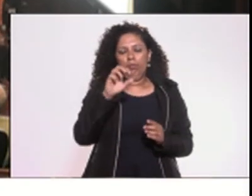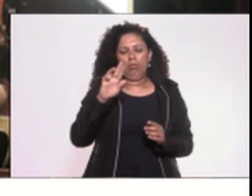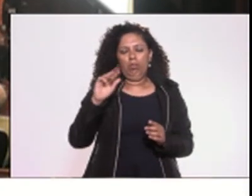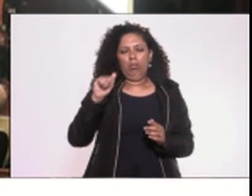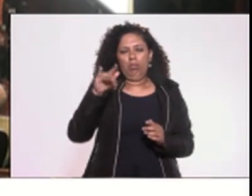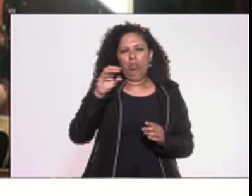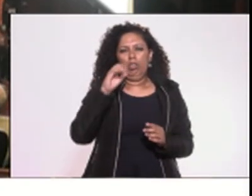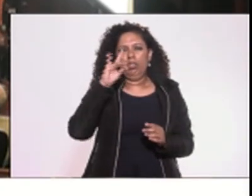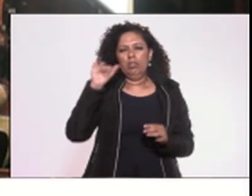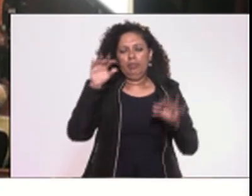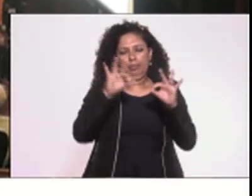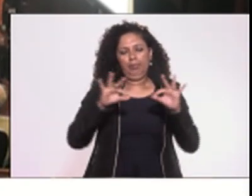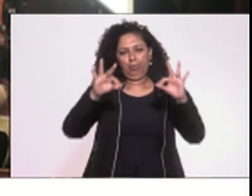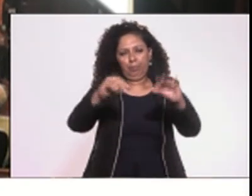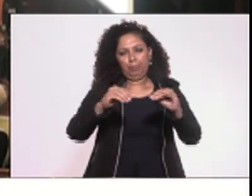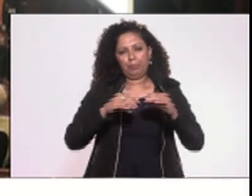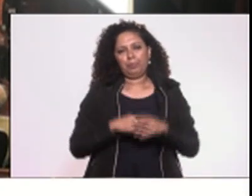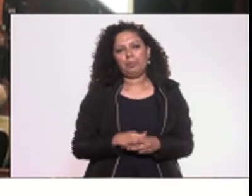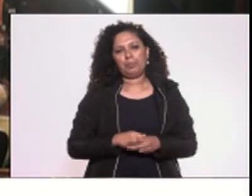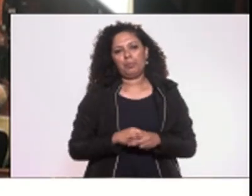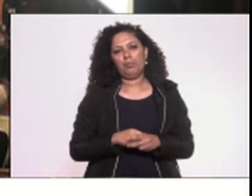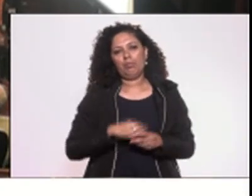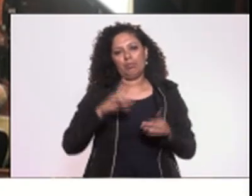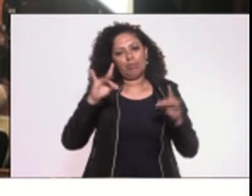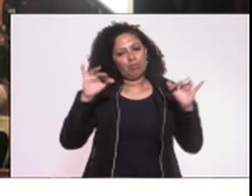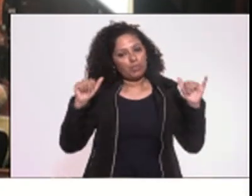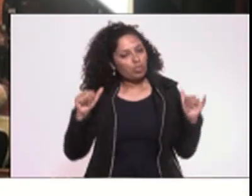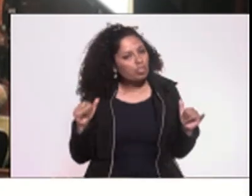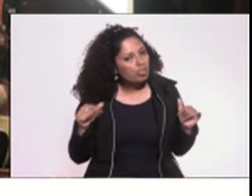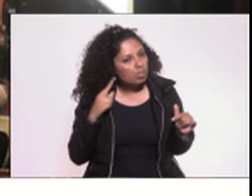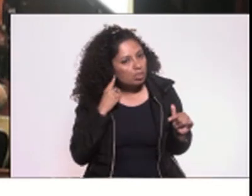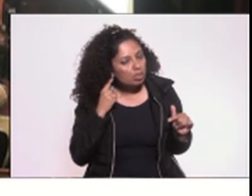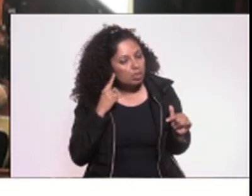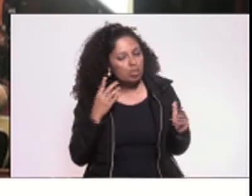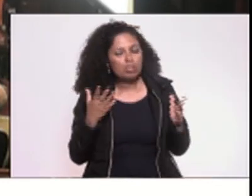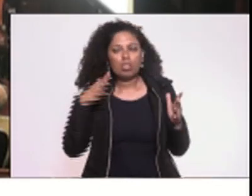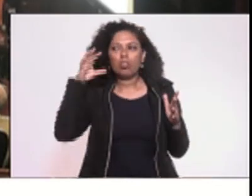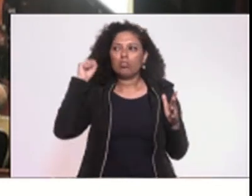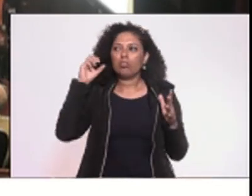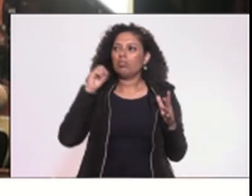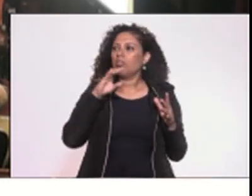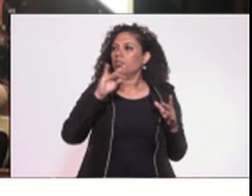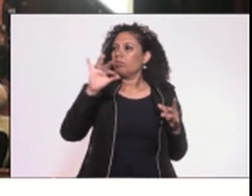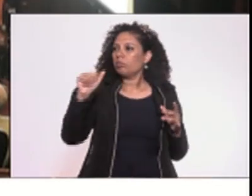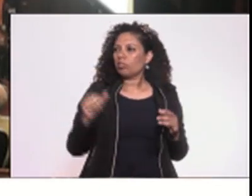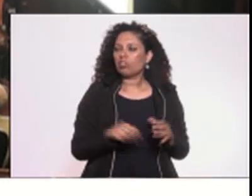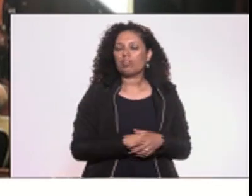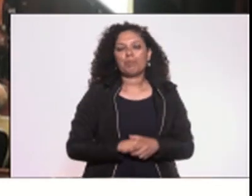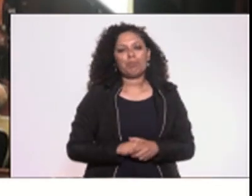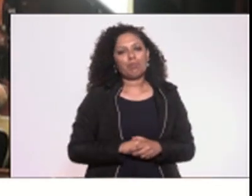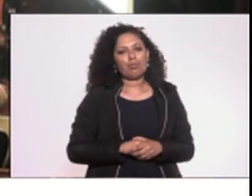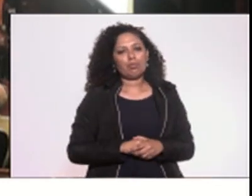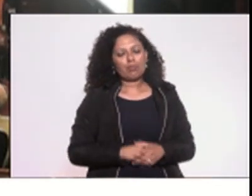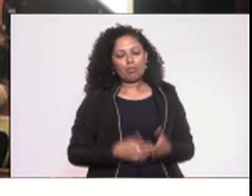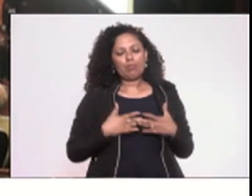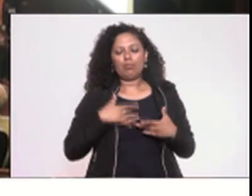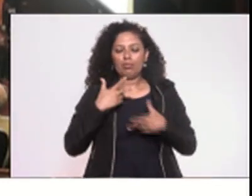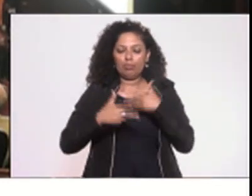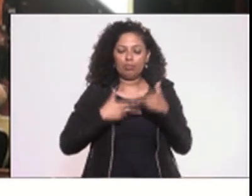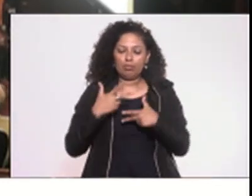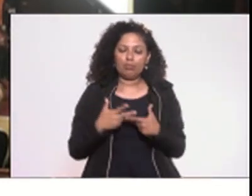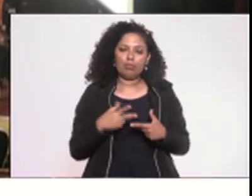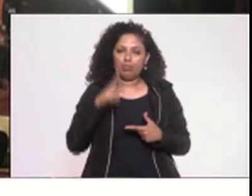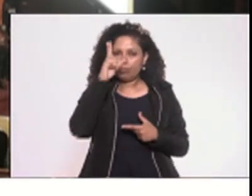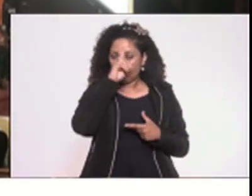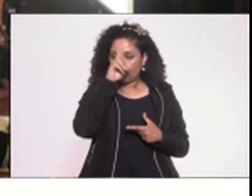bom dia a todos. Bom dia. Bom dia. Legal, né? Então, eu vou falar um pouco, né, de um caso